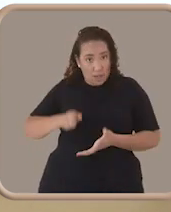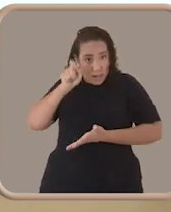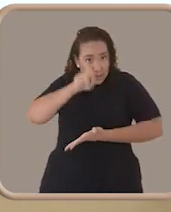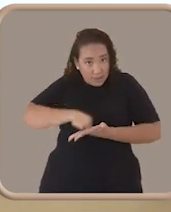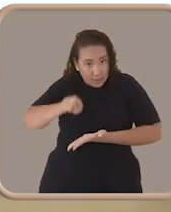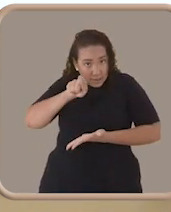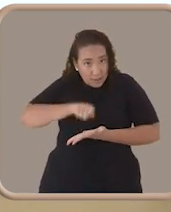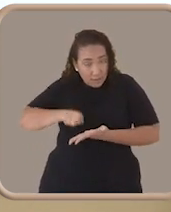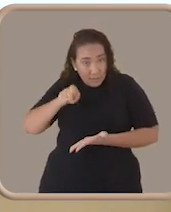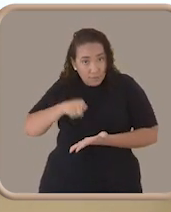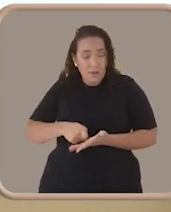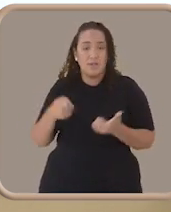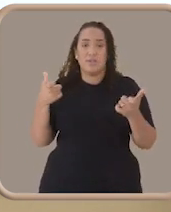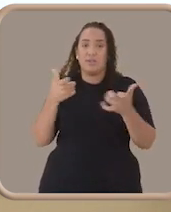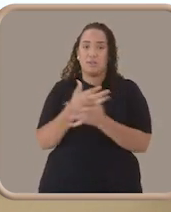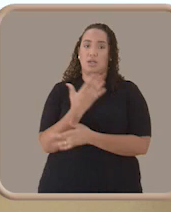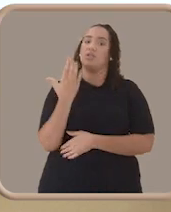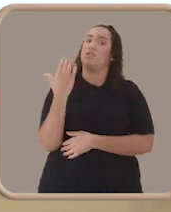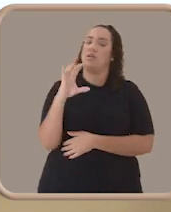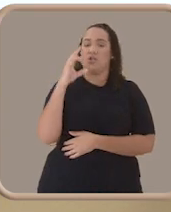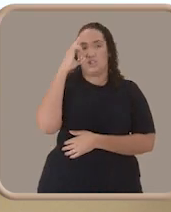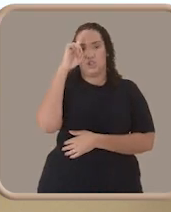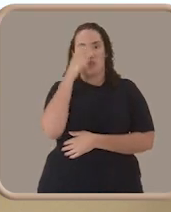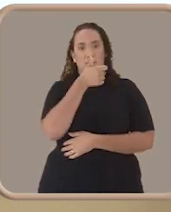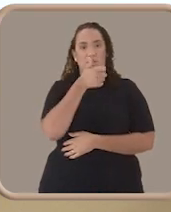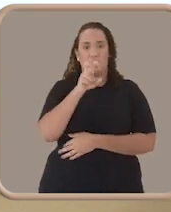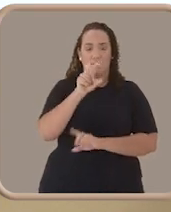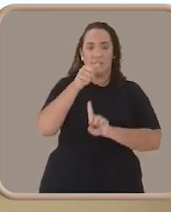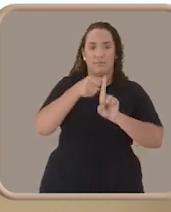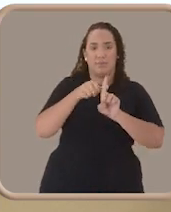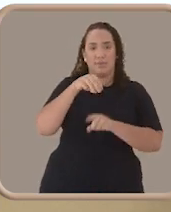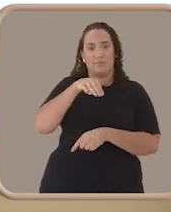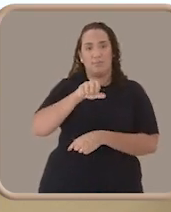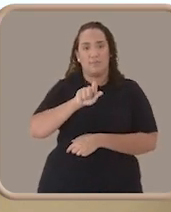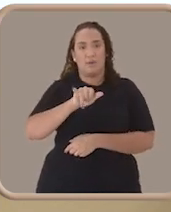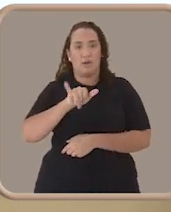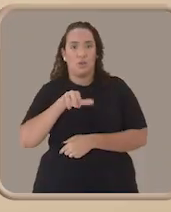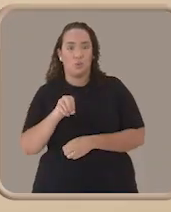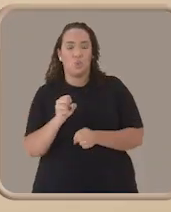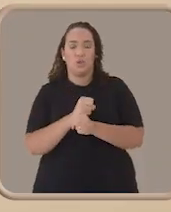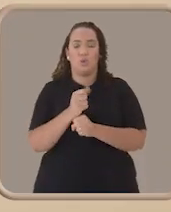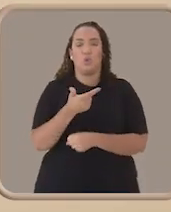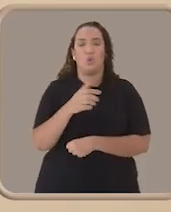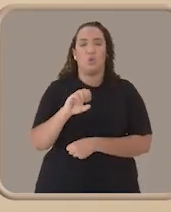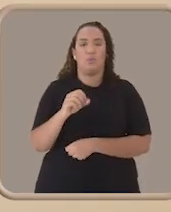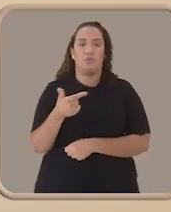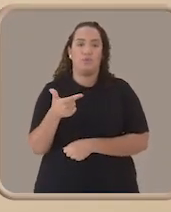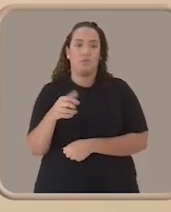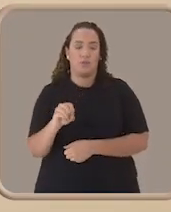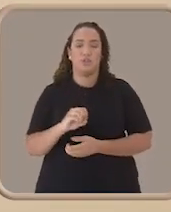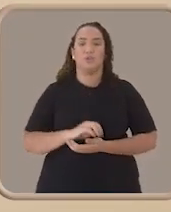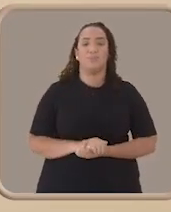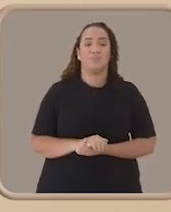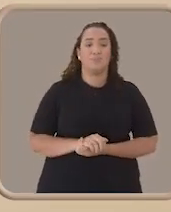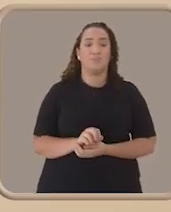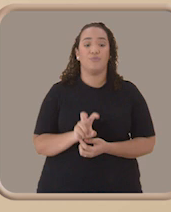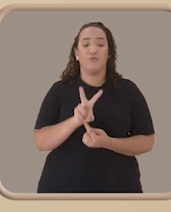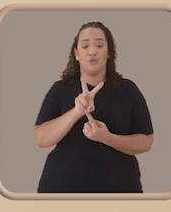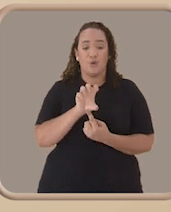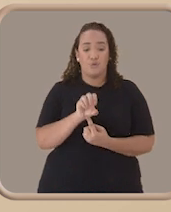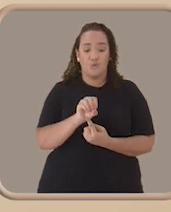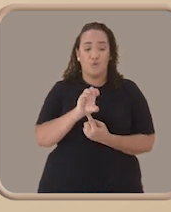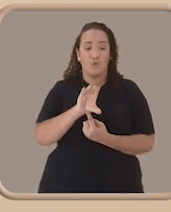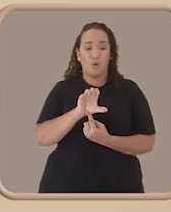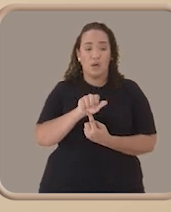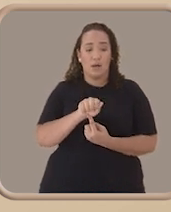cidade de Cariacica, no dia 15 de maio do ano de 2020. Vocativo é o nome da pessoa que